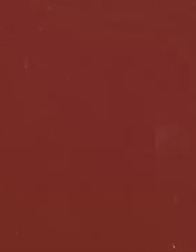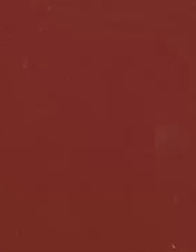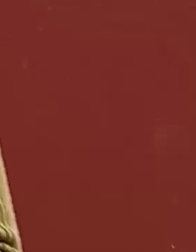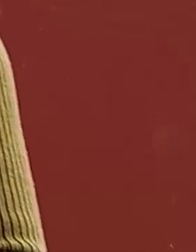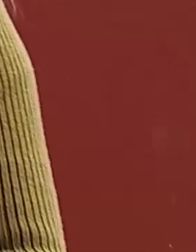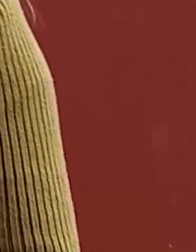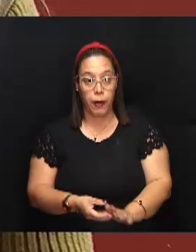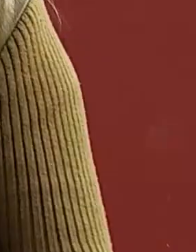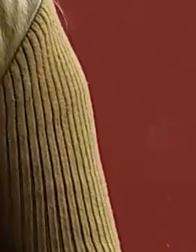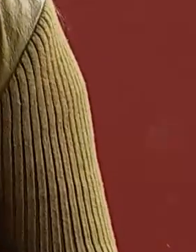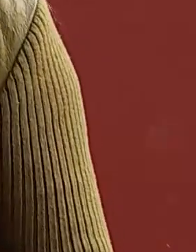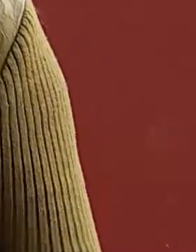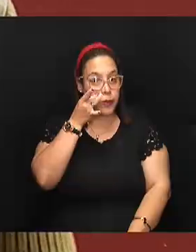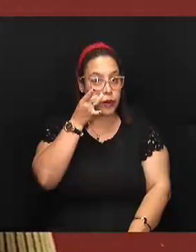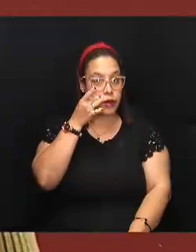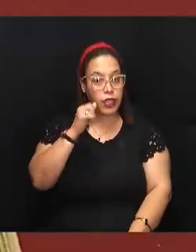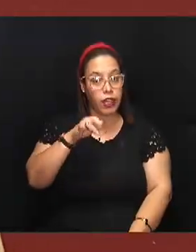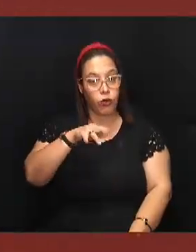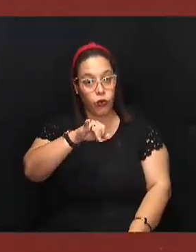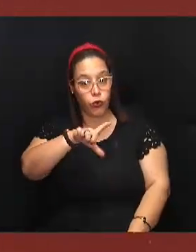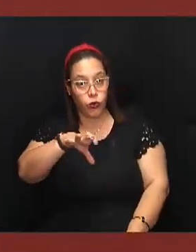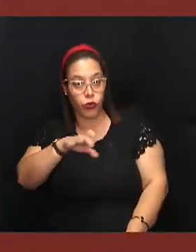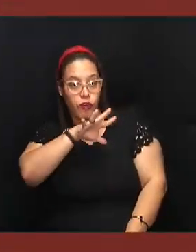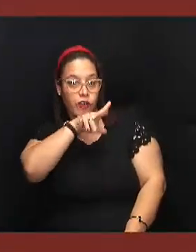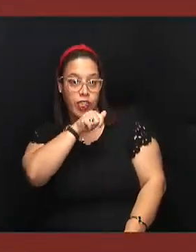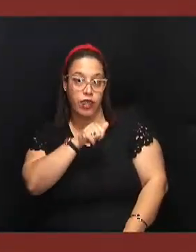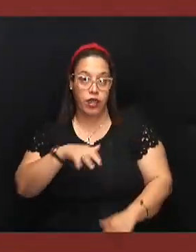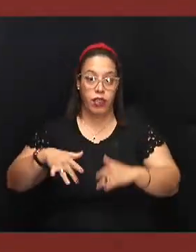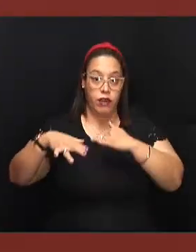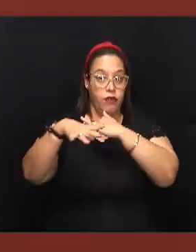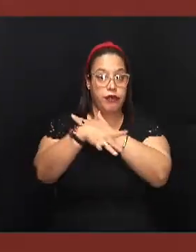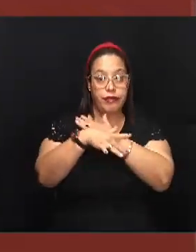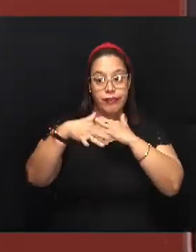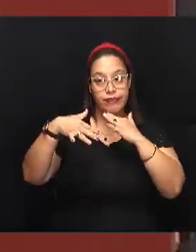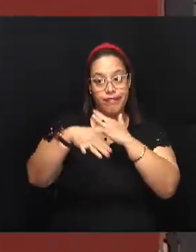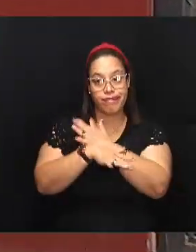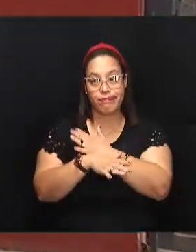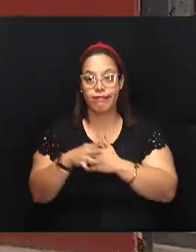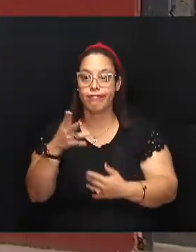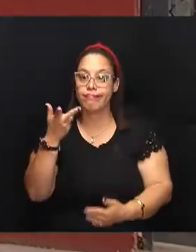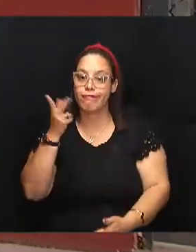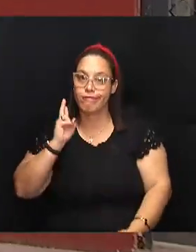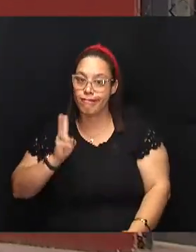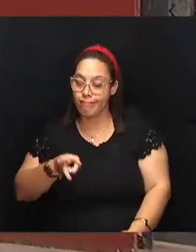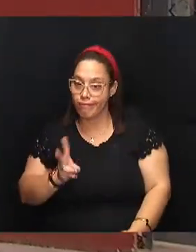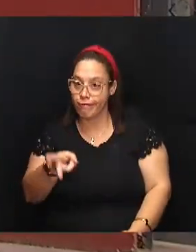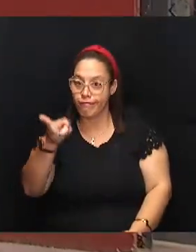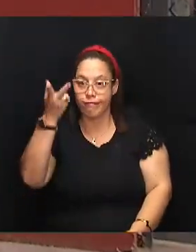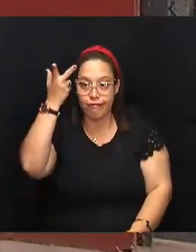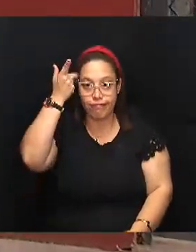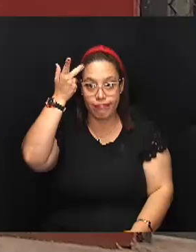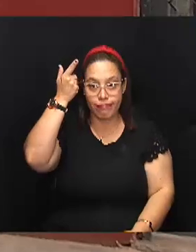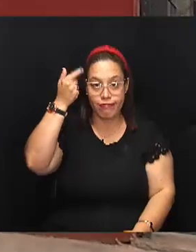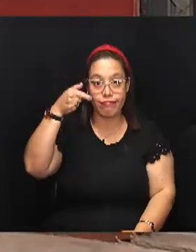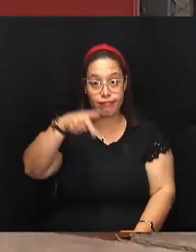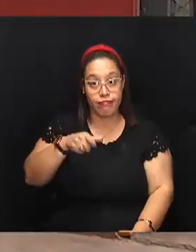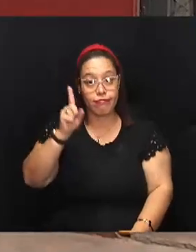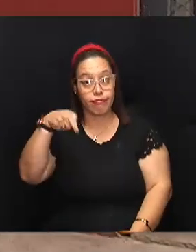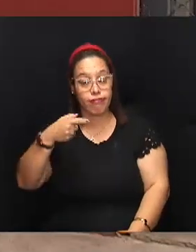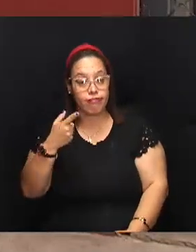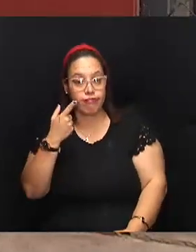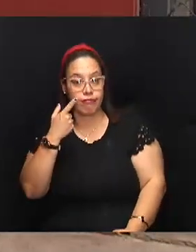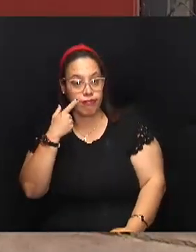A presença de animais silvestres em áreas urbanas está cada vez mais constante. Neste episódio do É o